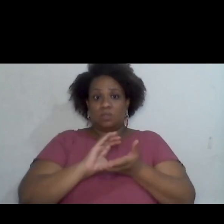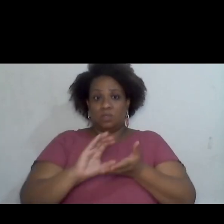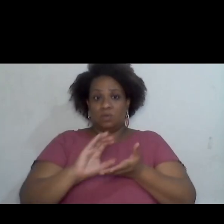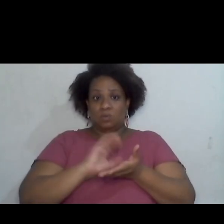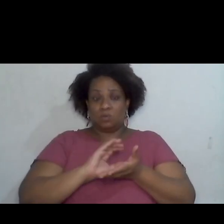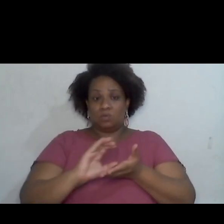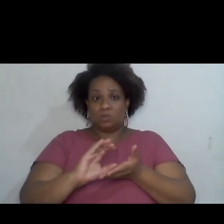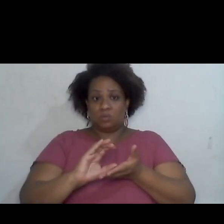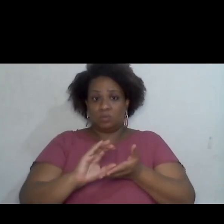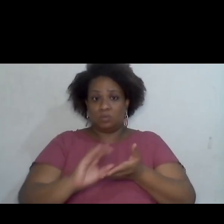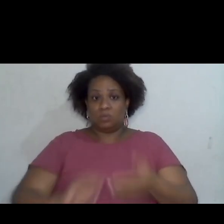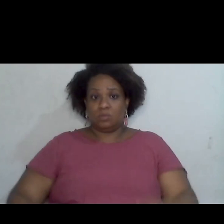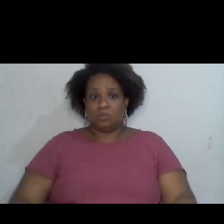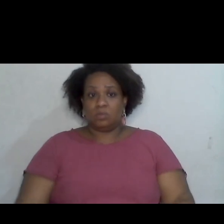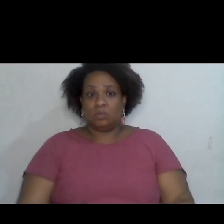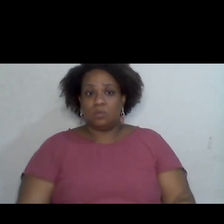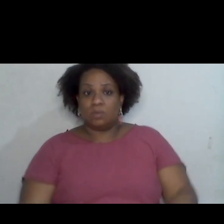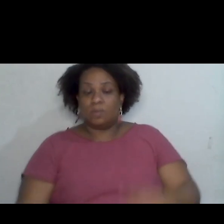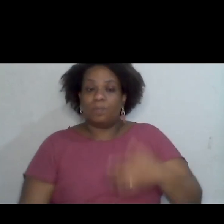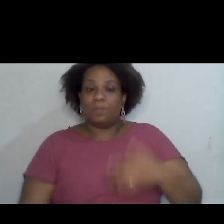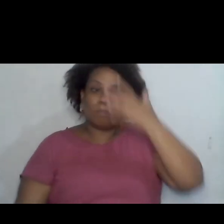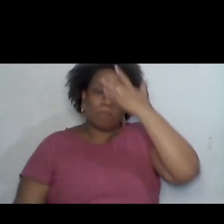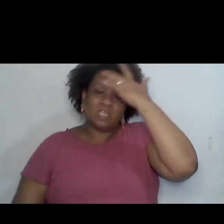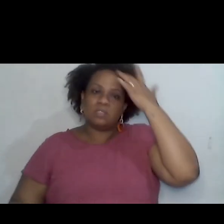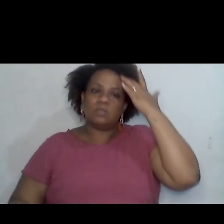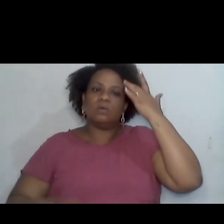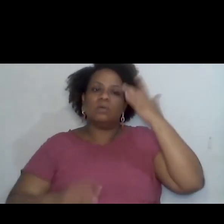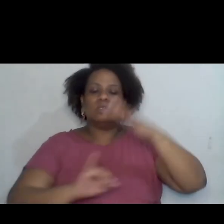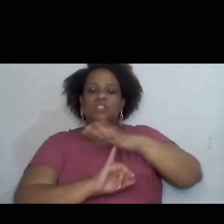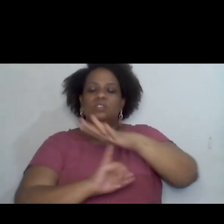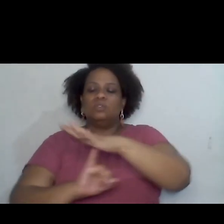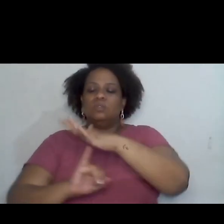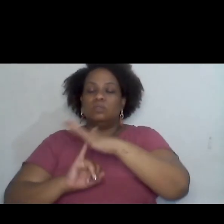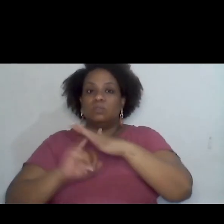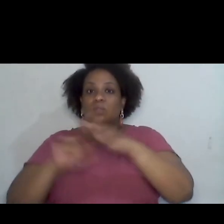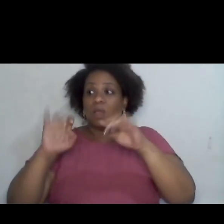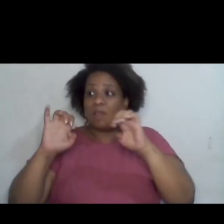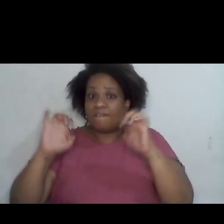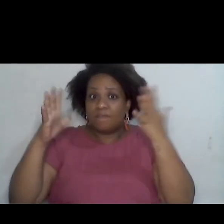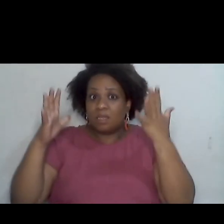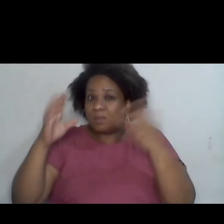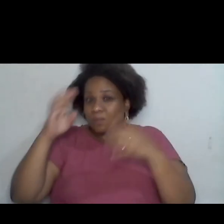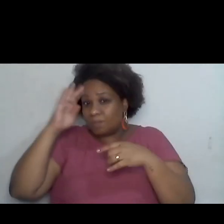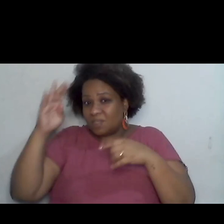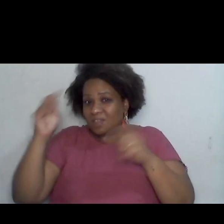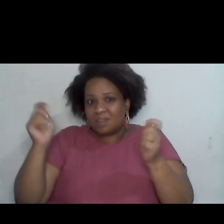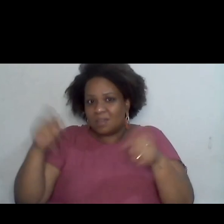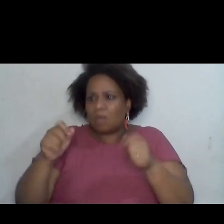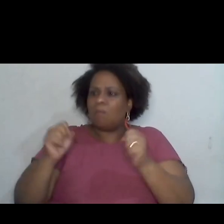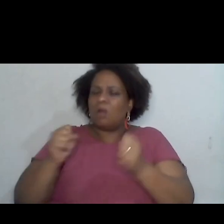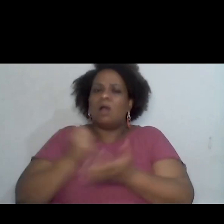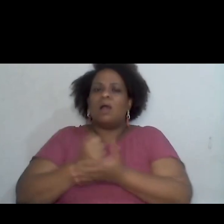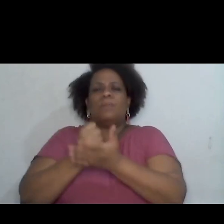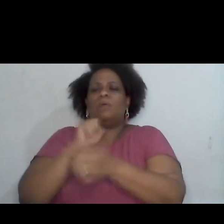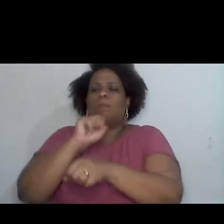que as pessoas, as entidades, sobretudo esses eventos, possam ter apoio e não tenha